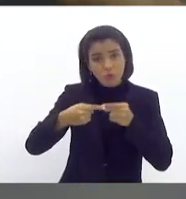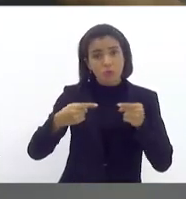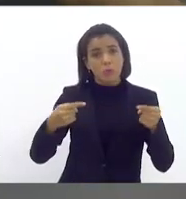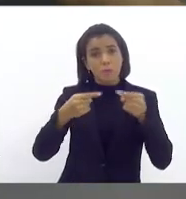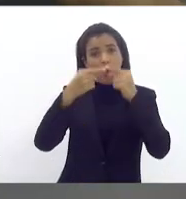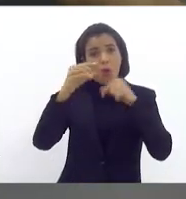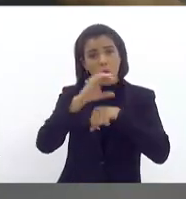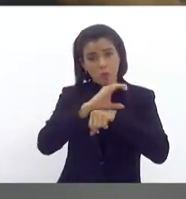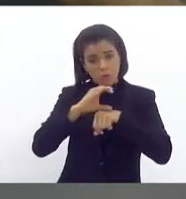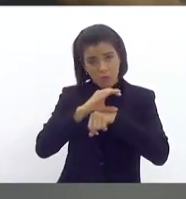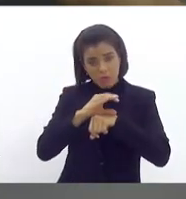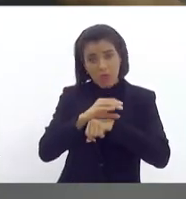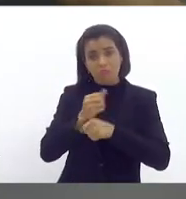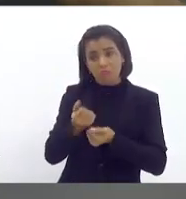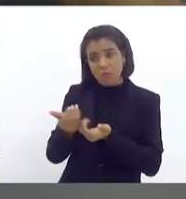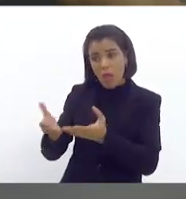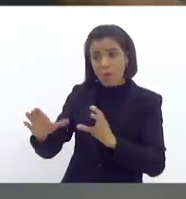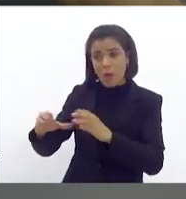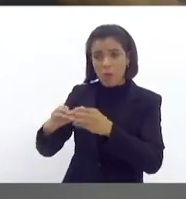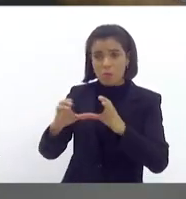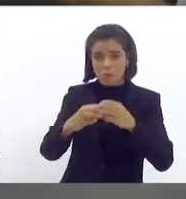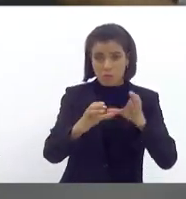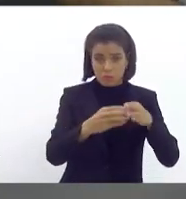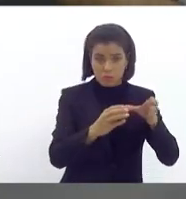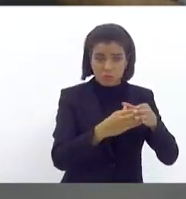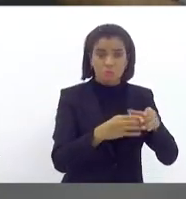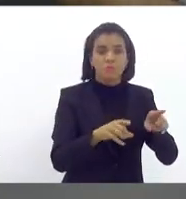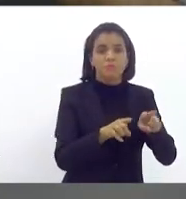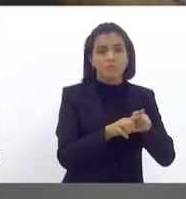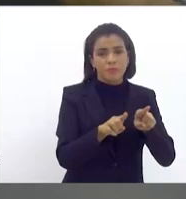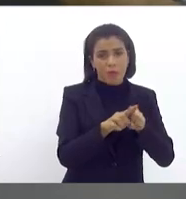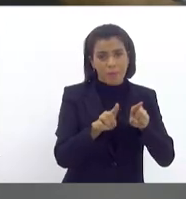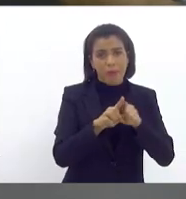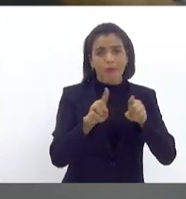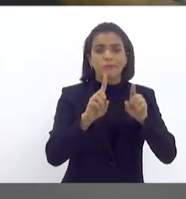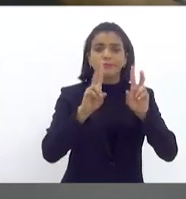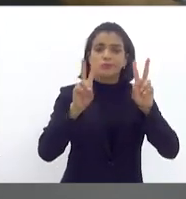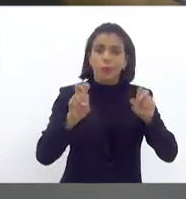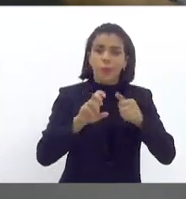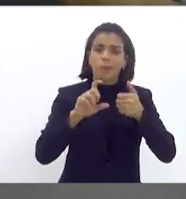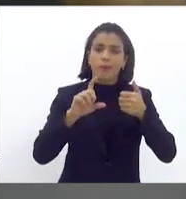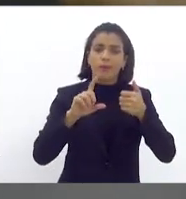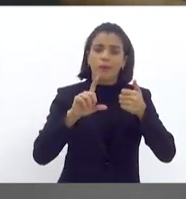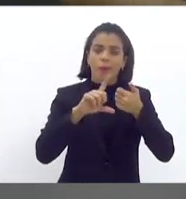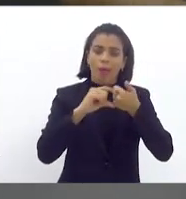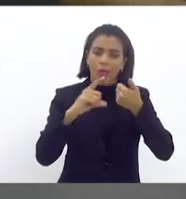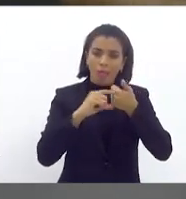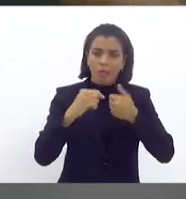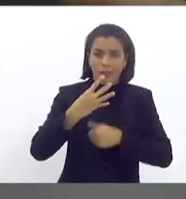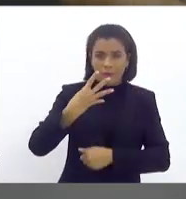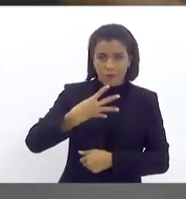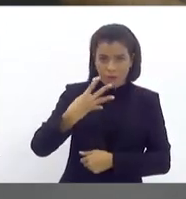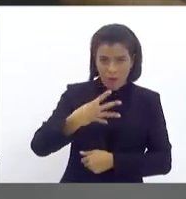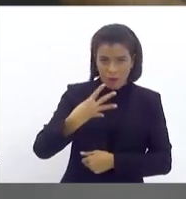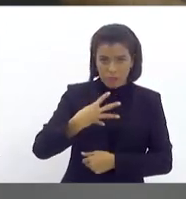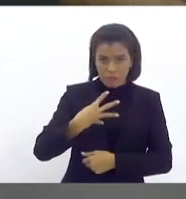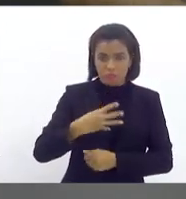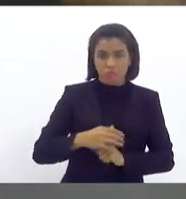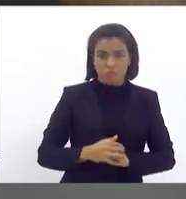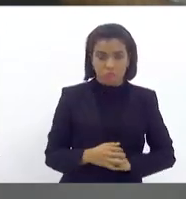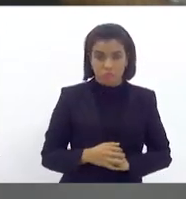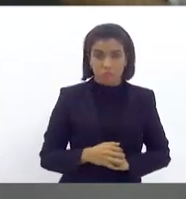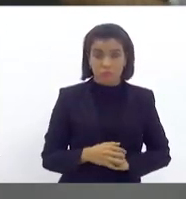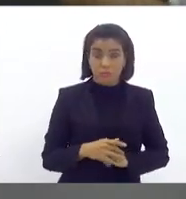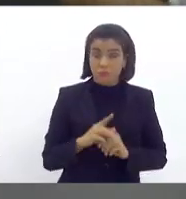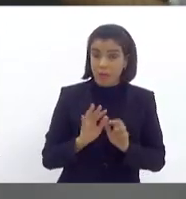comissões temáticas. Concordo com a supressiva 4. E, para finalizar,